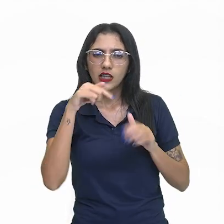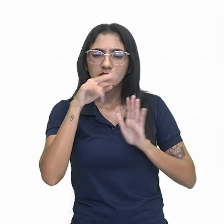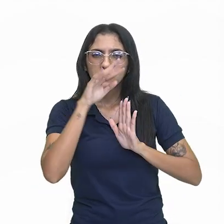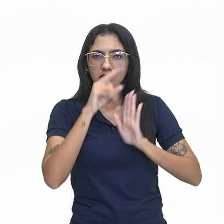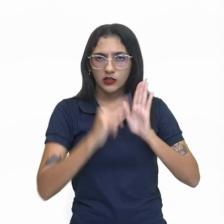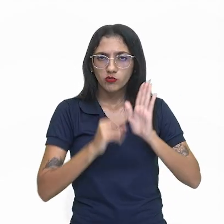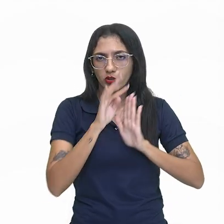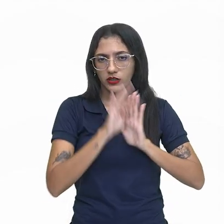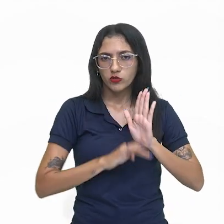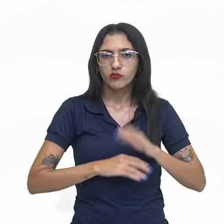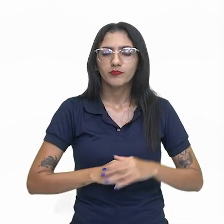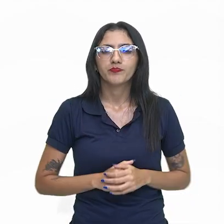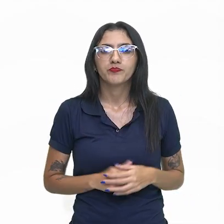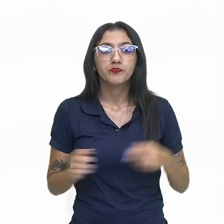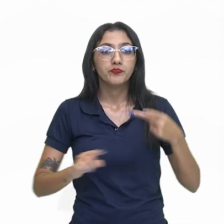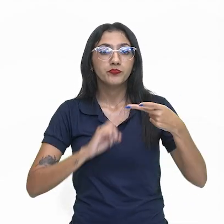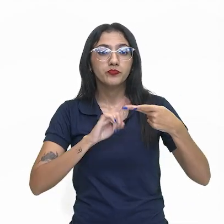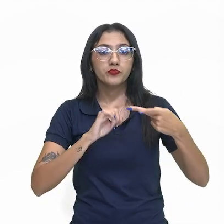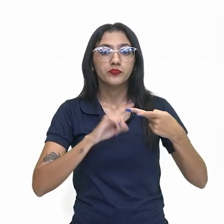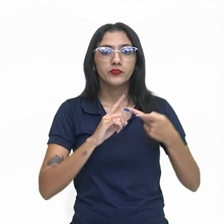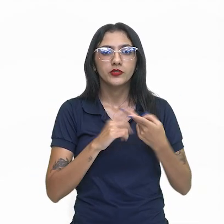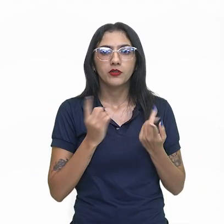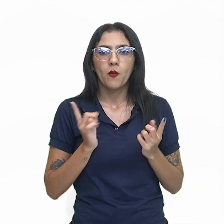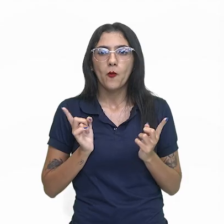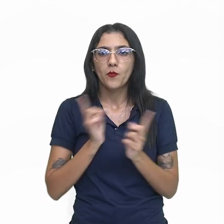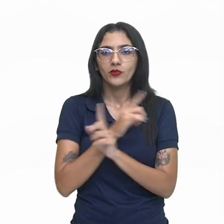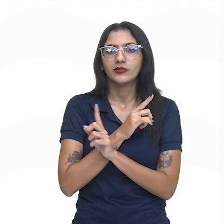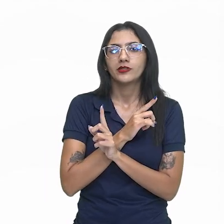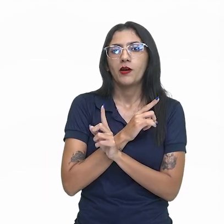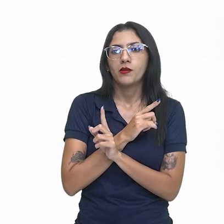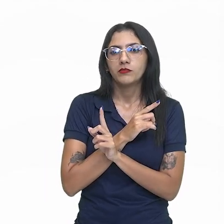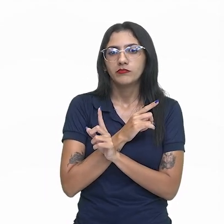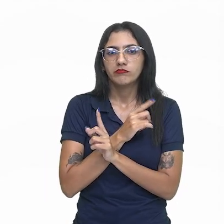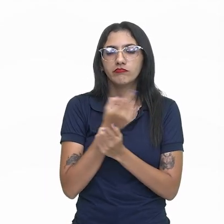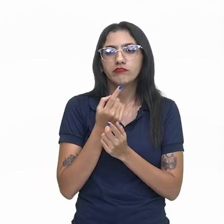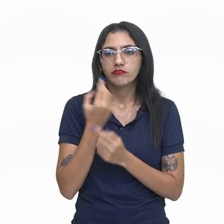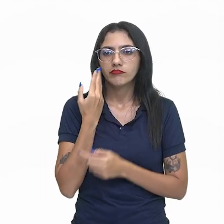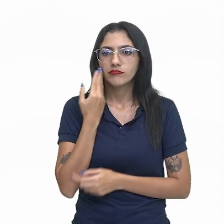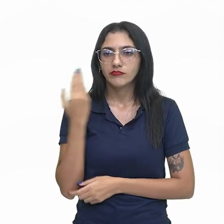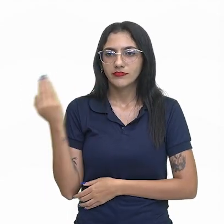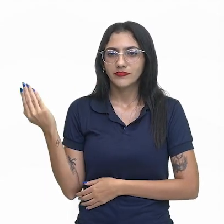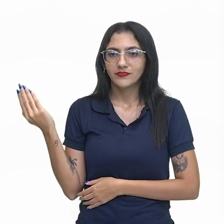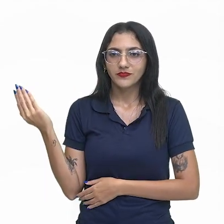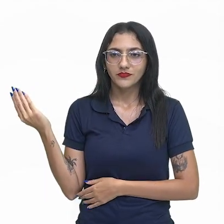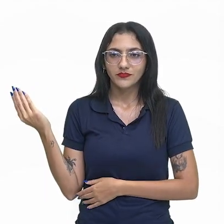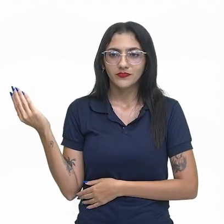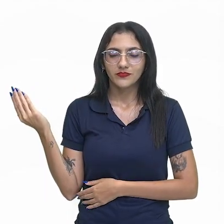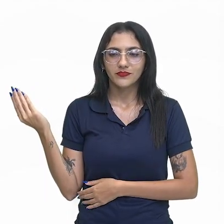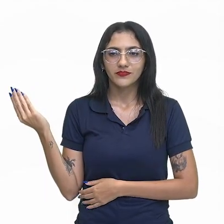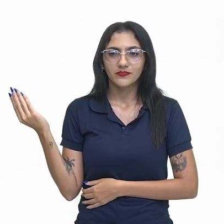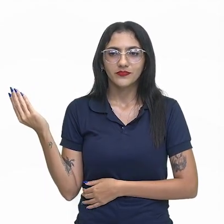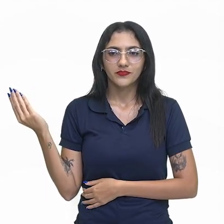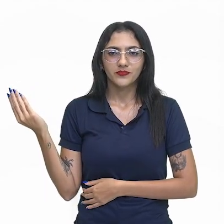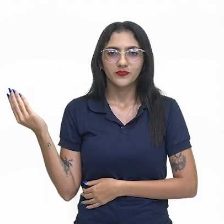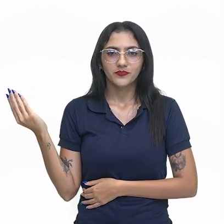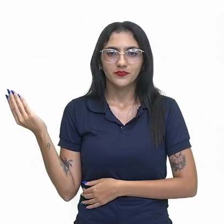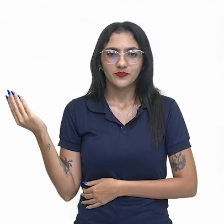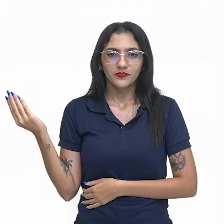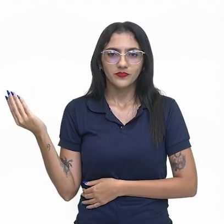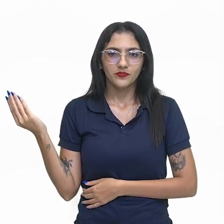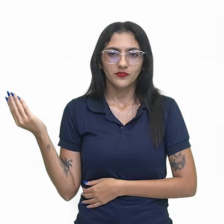texto. Oposição, conjunção adversativa. Mas, porém, contudo, entretanto, todavia,